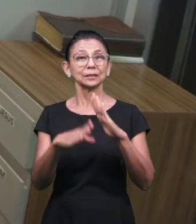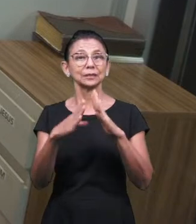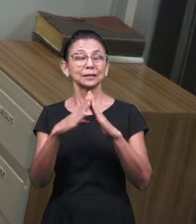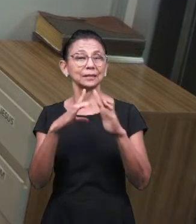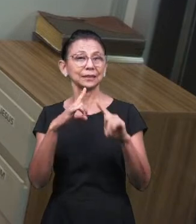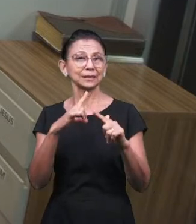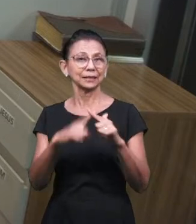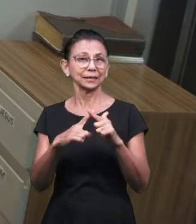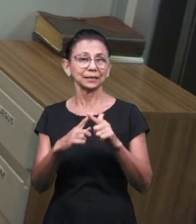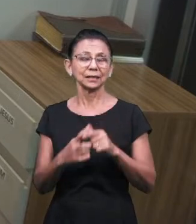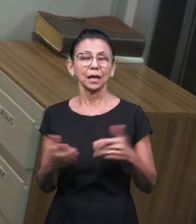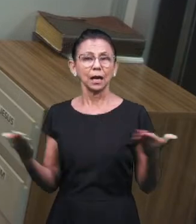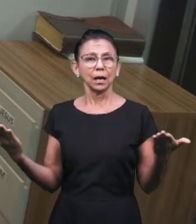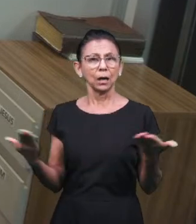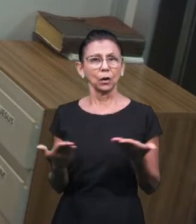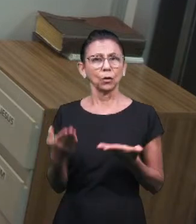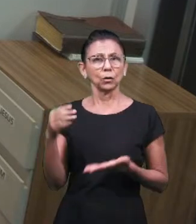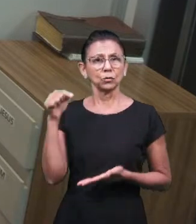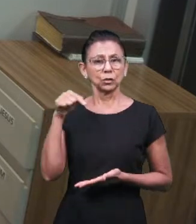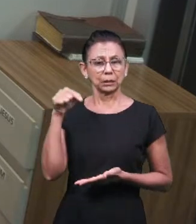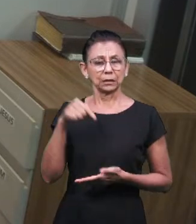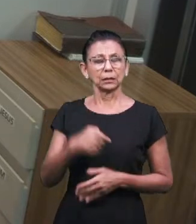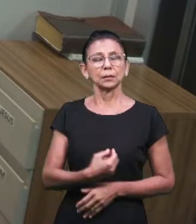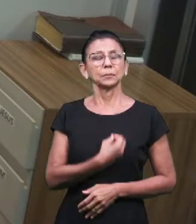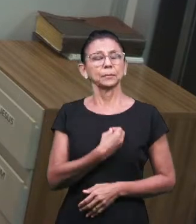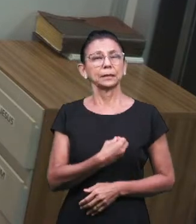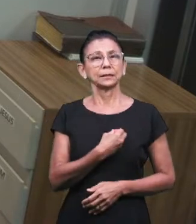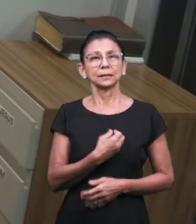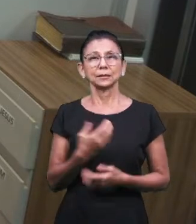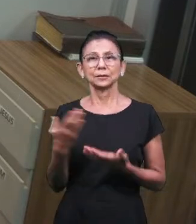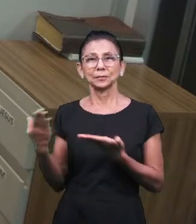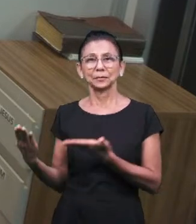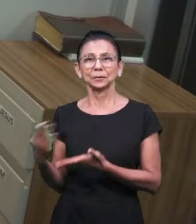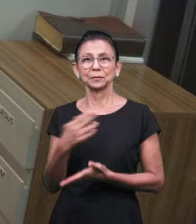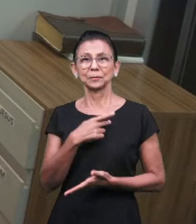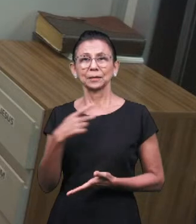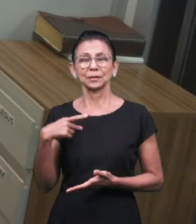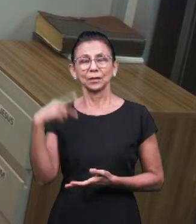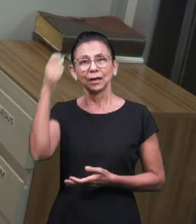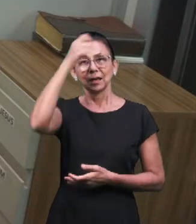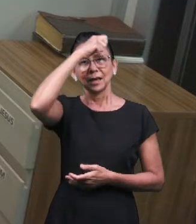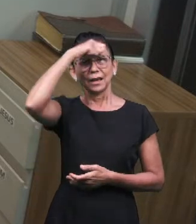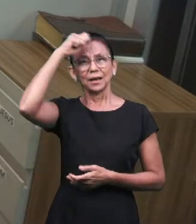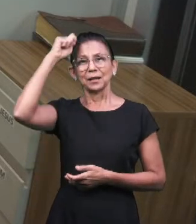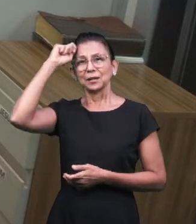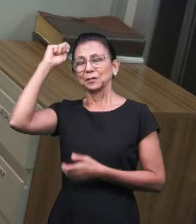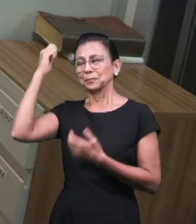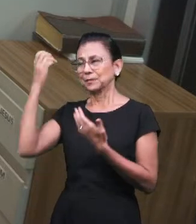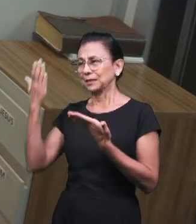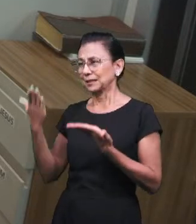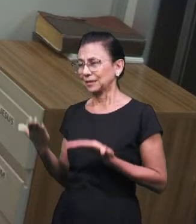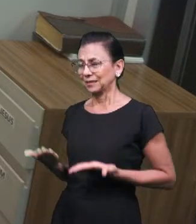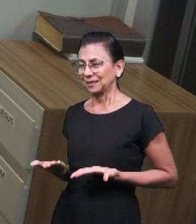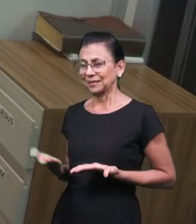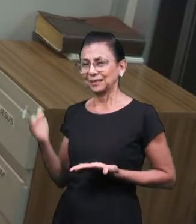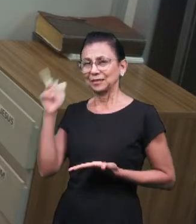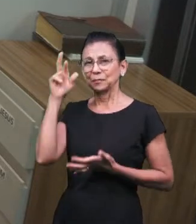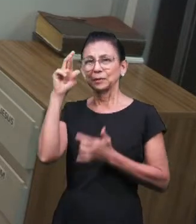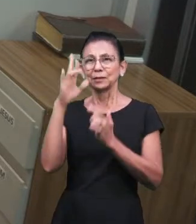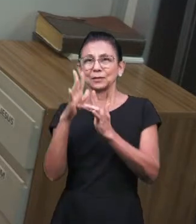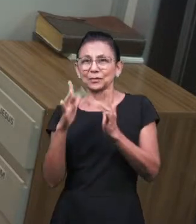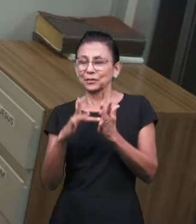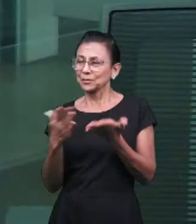estará no culto desta noite, vai conversar um pouquinho conosco aqui, o nosso querido pastor Amadeu Loureiro. Pastor Amadeu, a paz do Senhor Jesus,